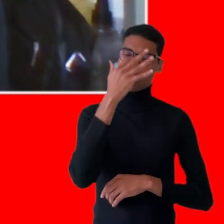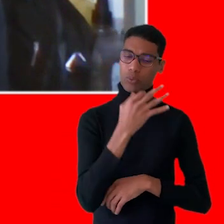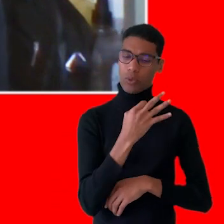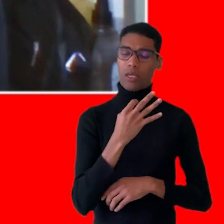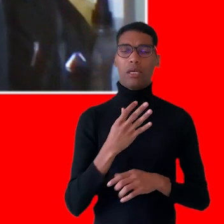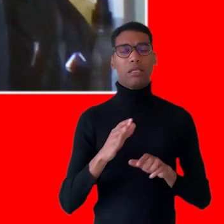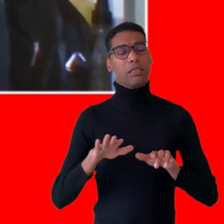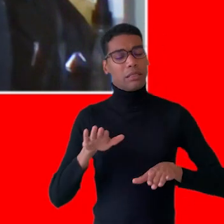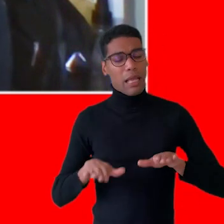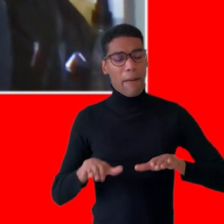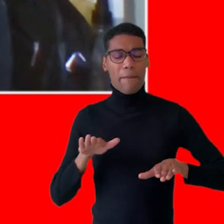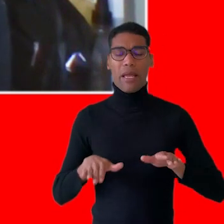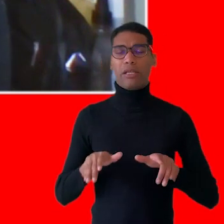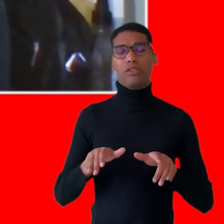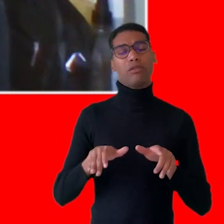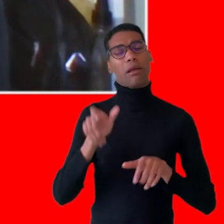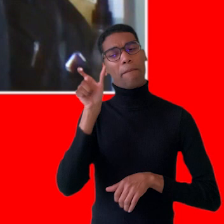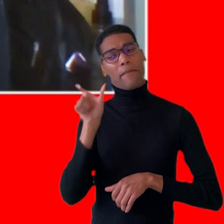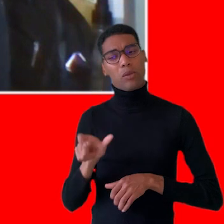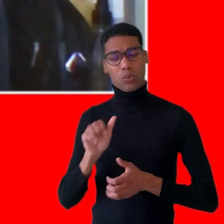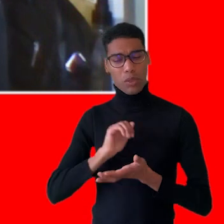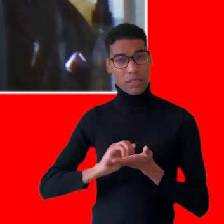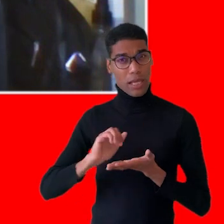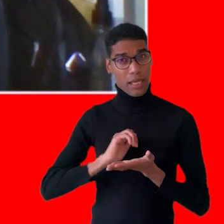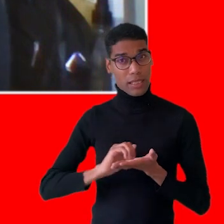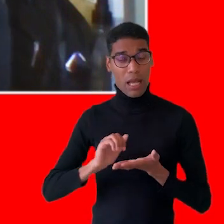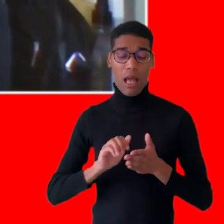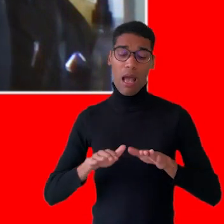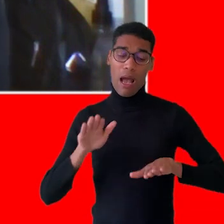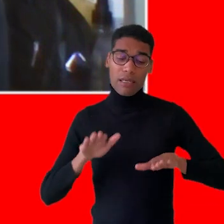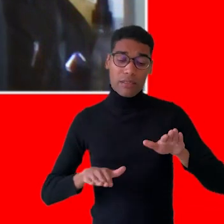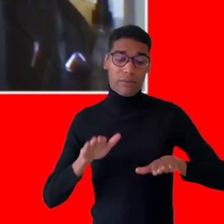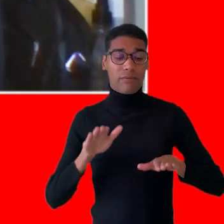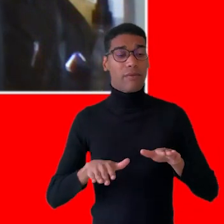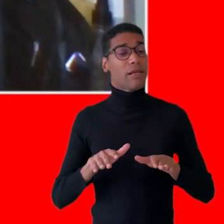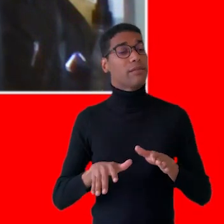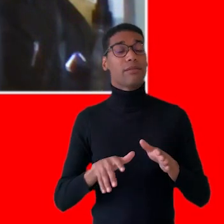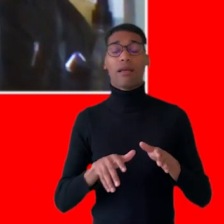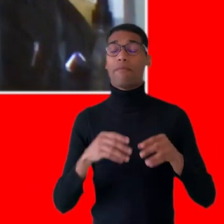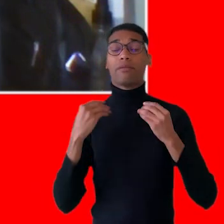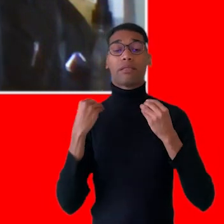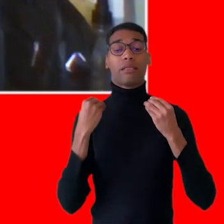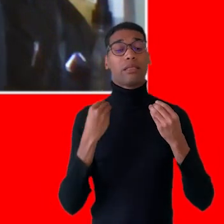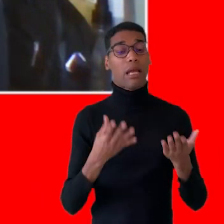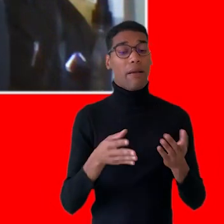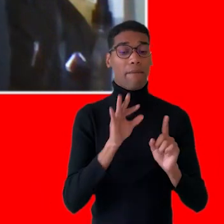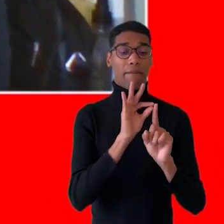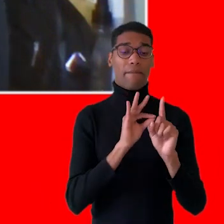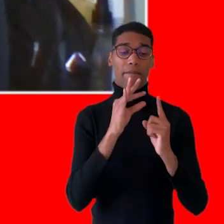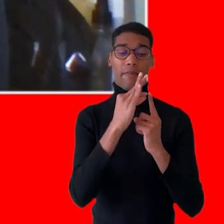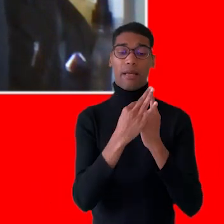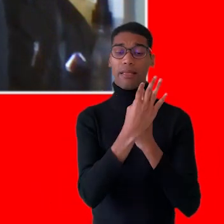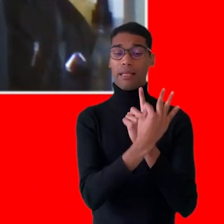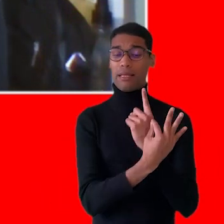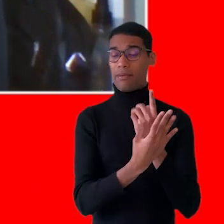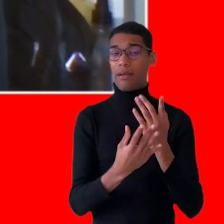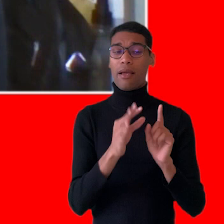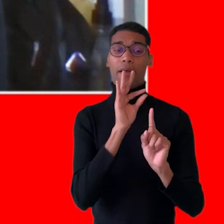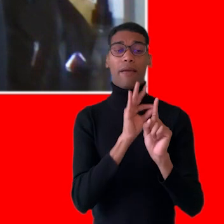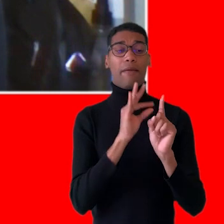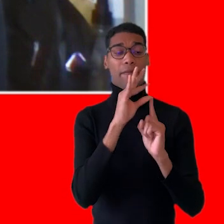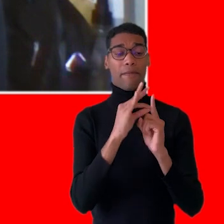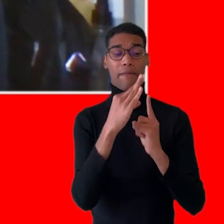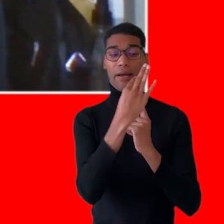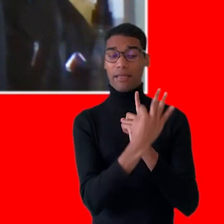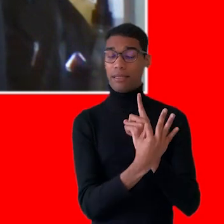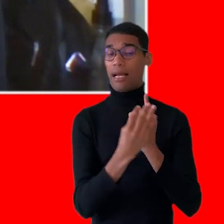entende, dependendo de quem é o secretário, e a outra hora manda banana para nós. E banana para